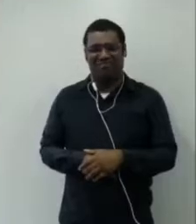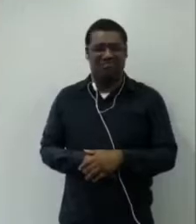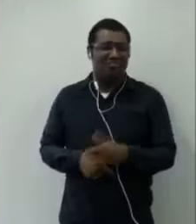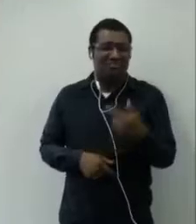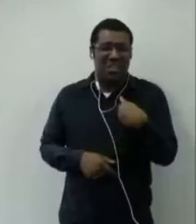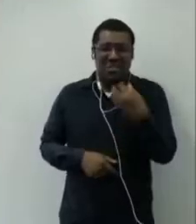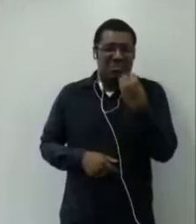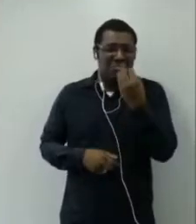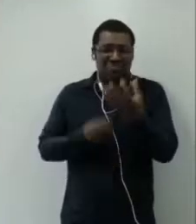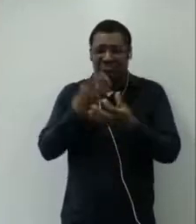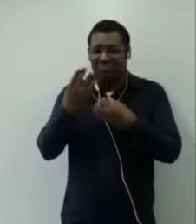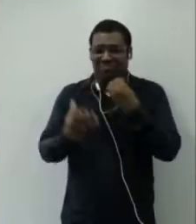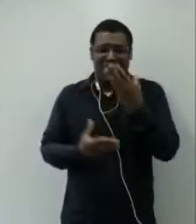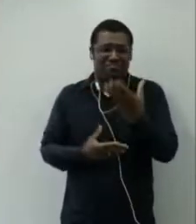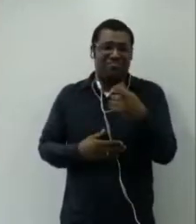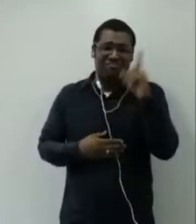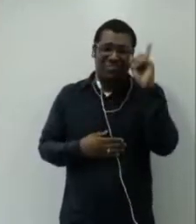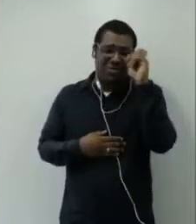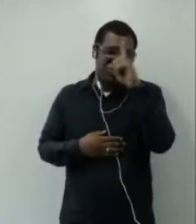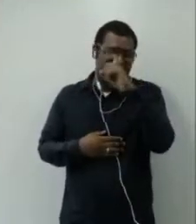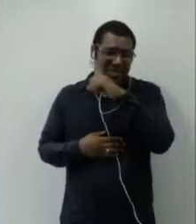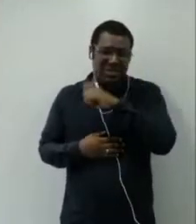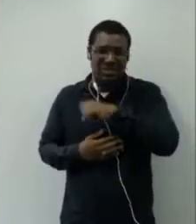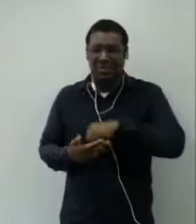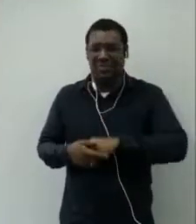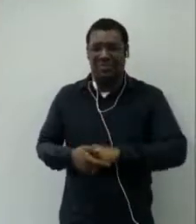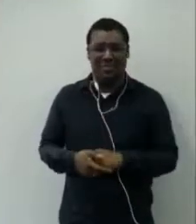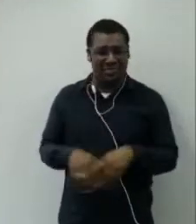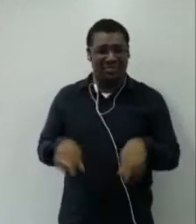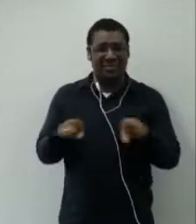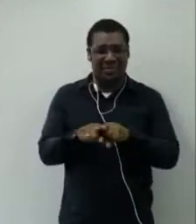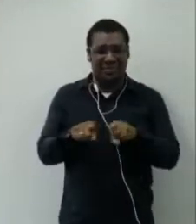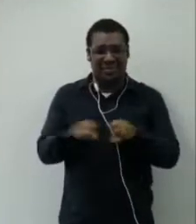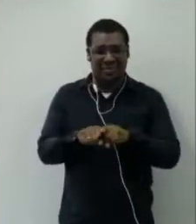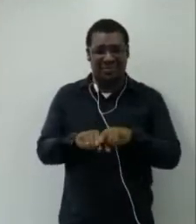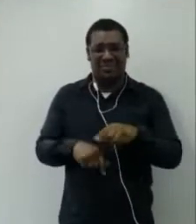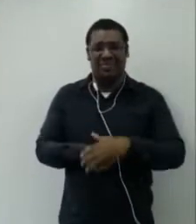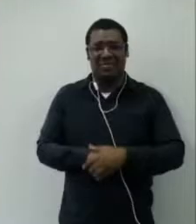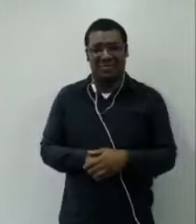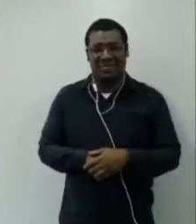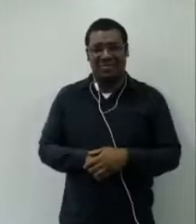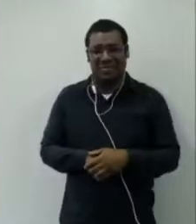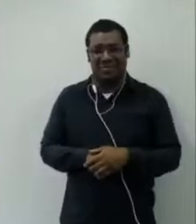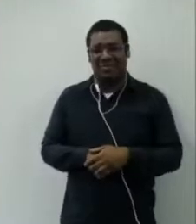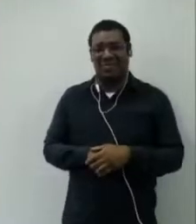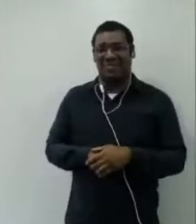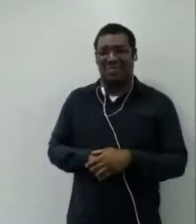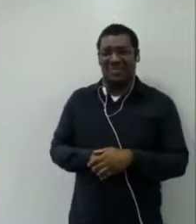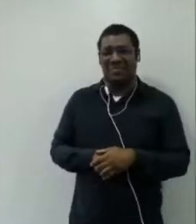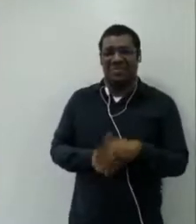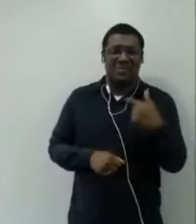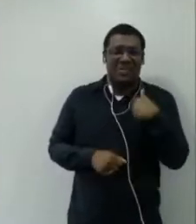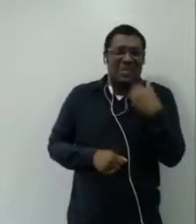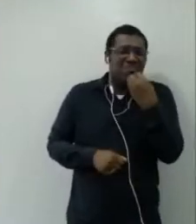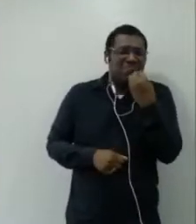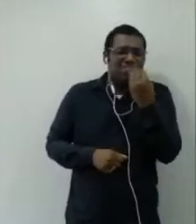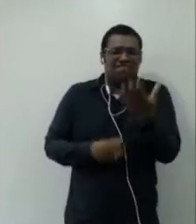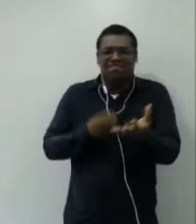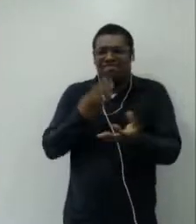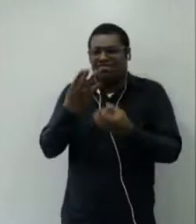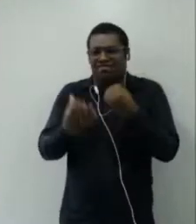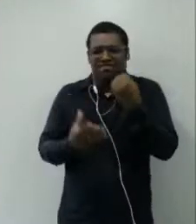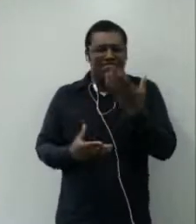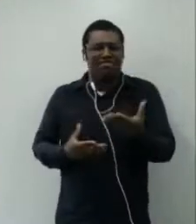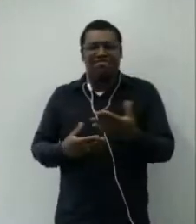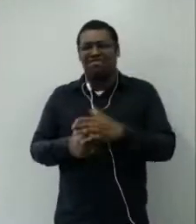palavras. Além disso, quando elas são verbalizadas,